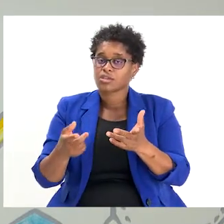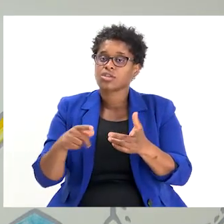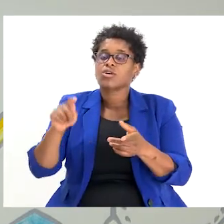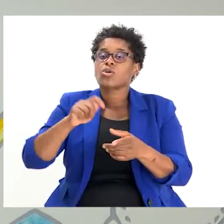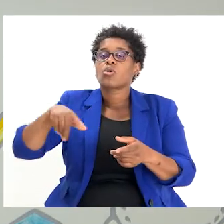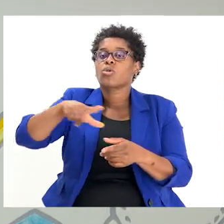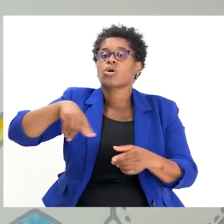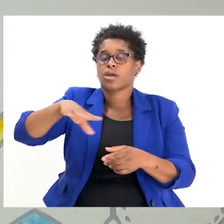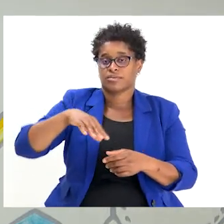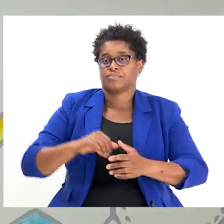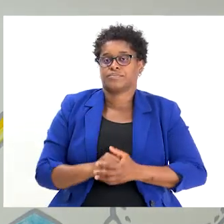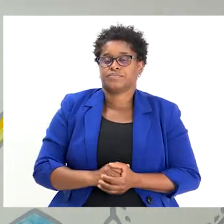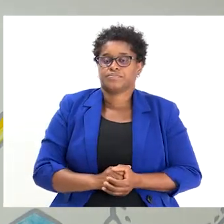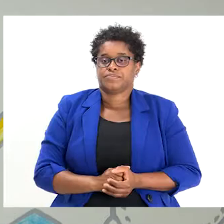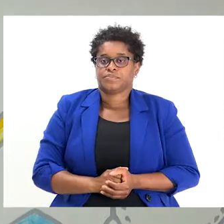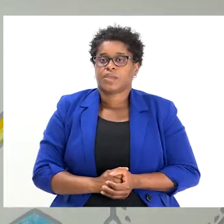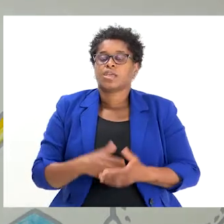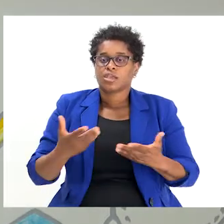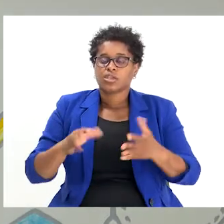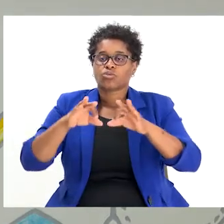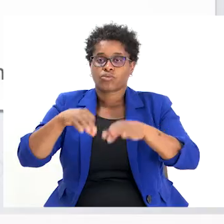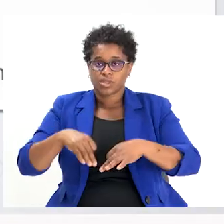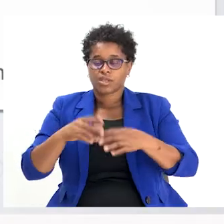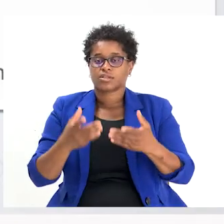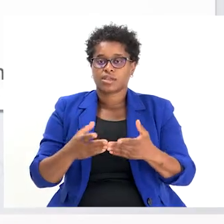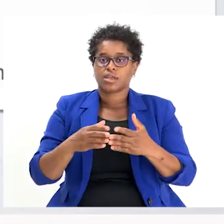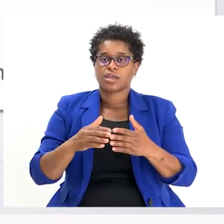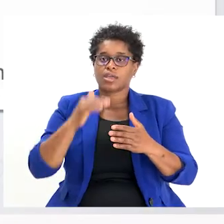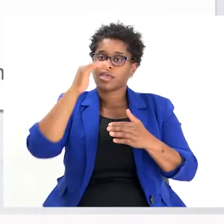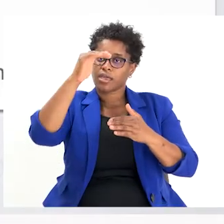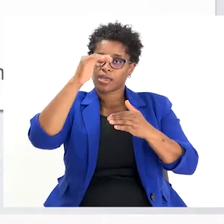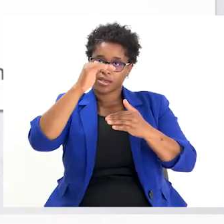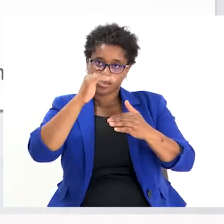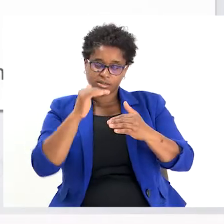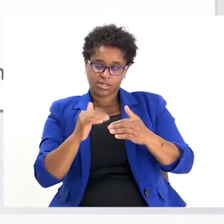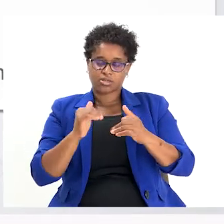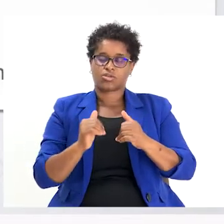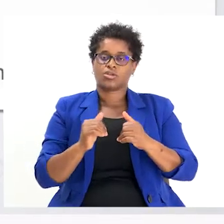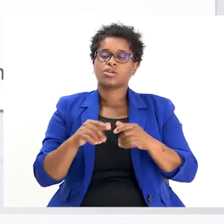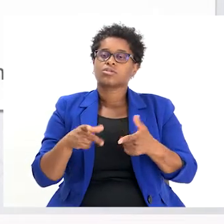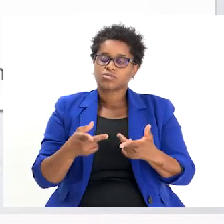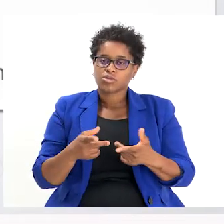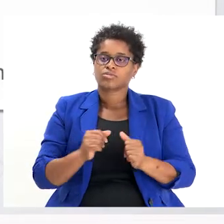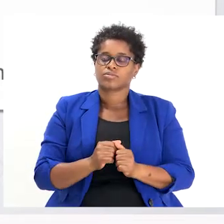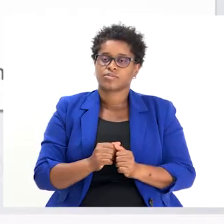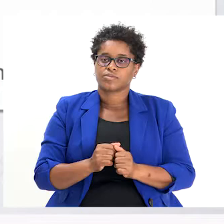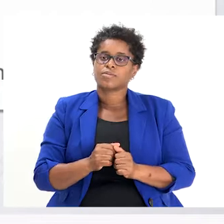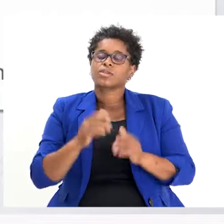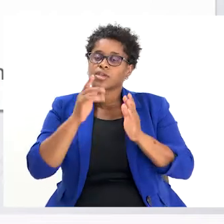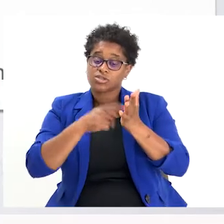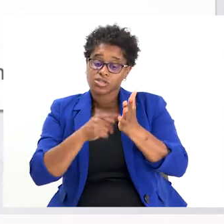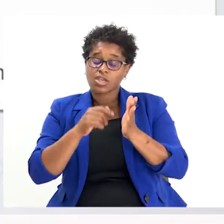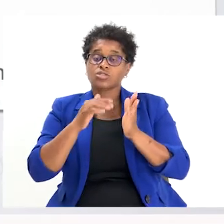espaço. E, finalmente, a hierarquização. Significa que as necessidades são ordenadas